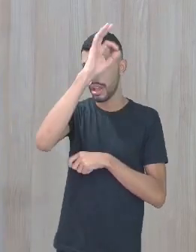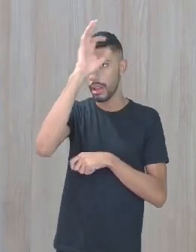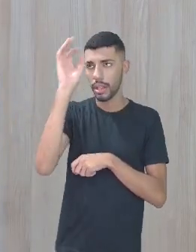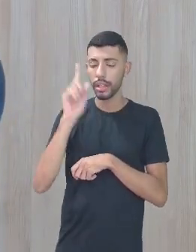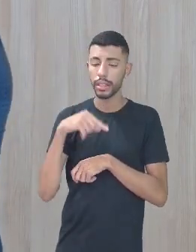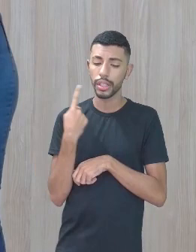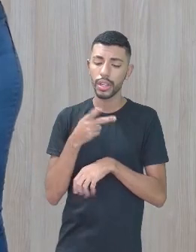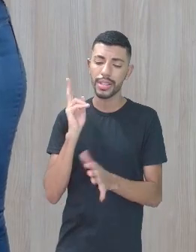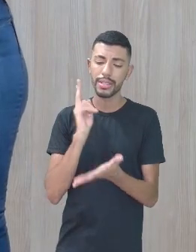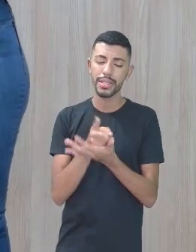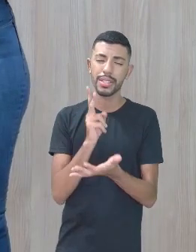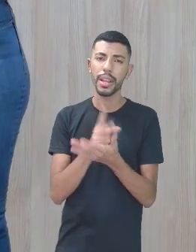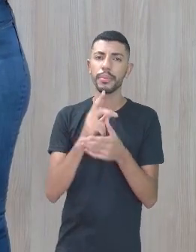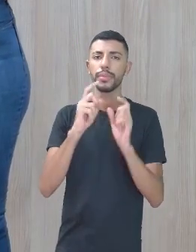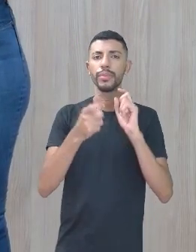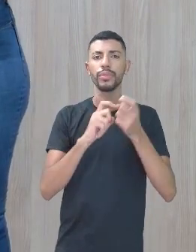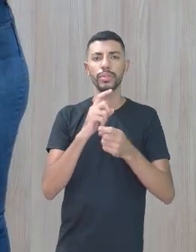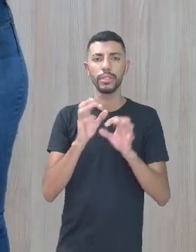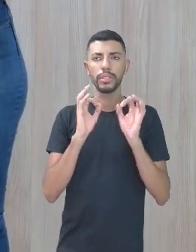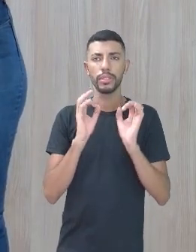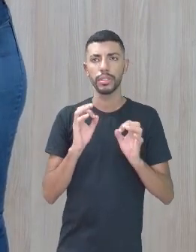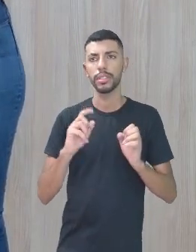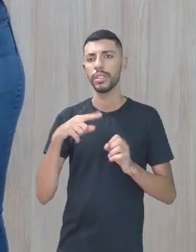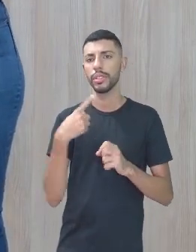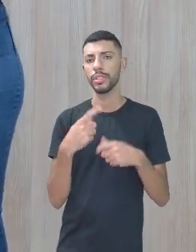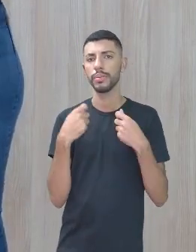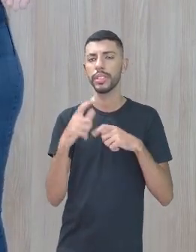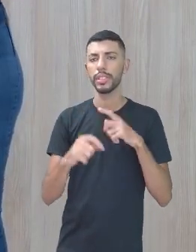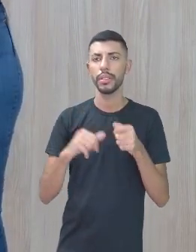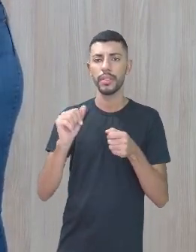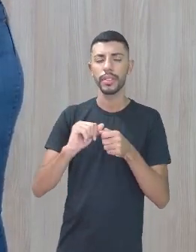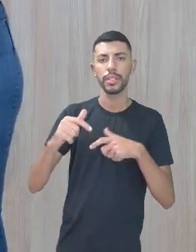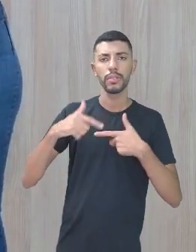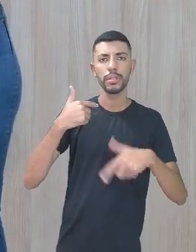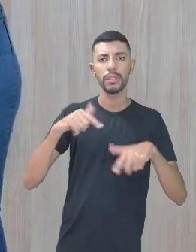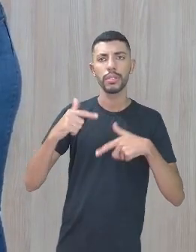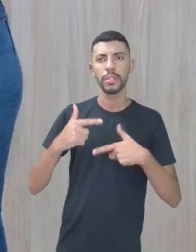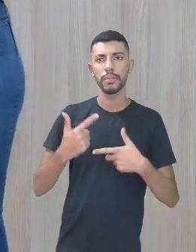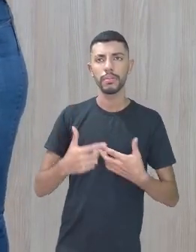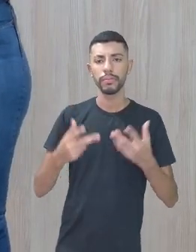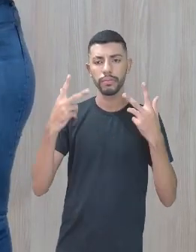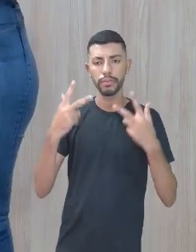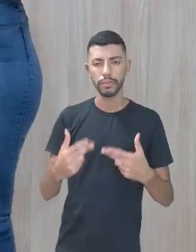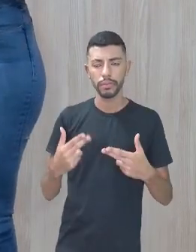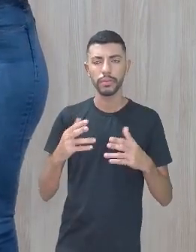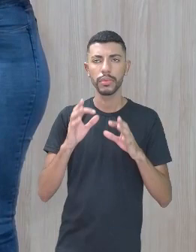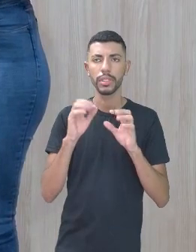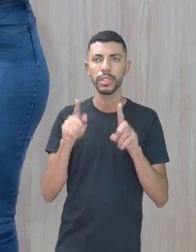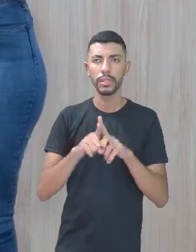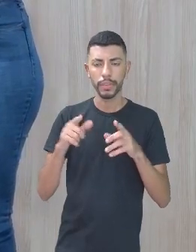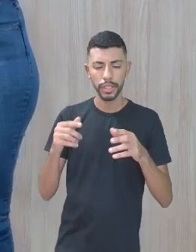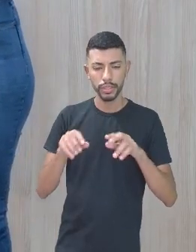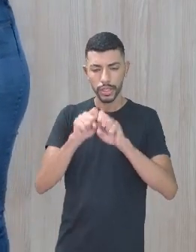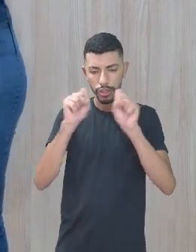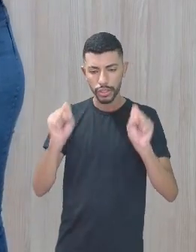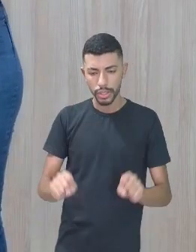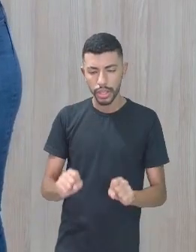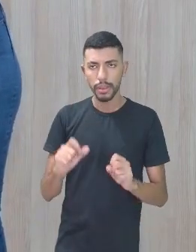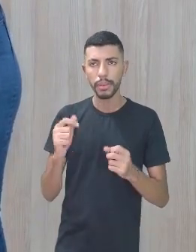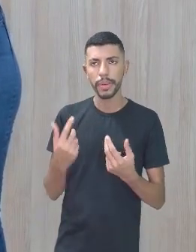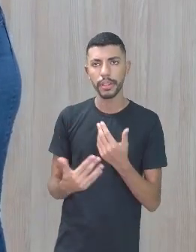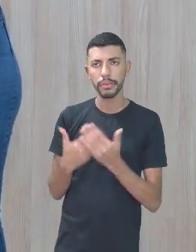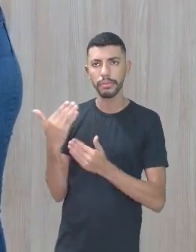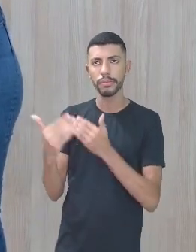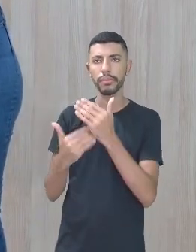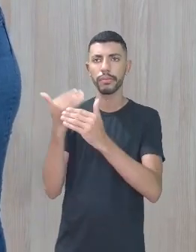vem falando sempre aqui, no quanto a gente precisa fazer um trabalho regular e sistemático para desenvolvê-las, né? Na organização